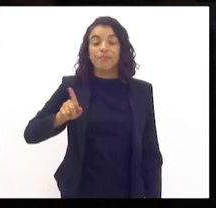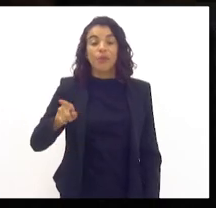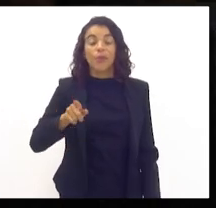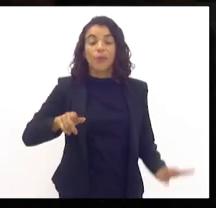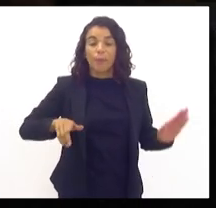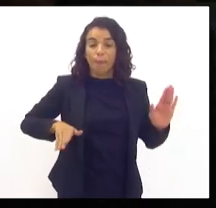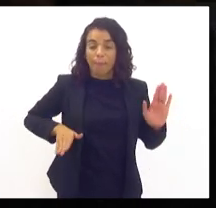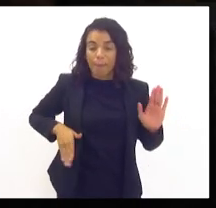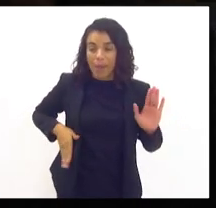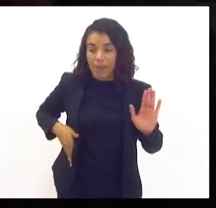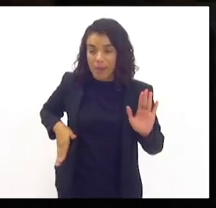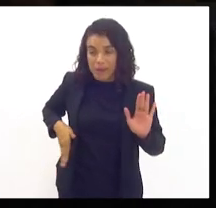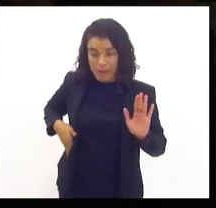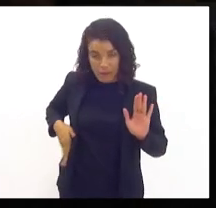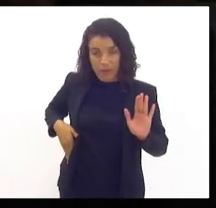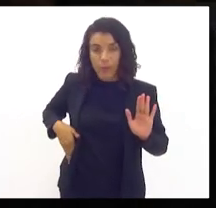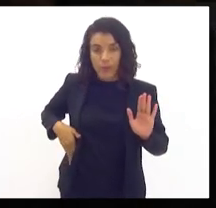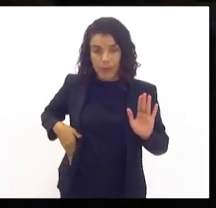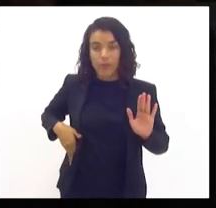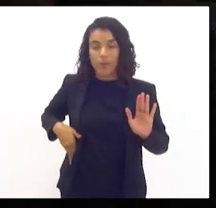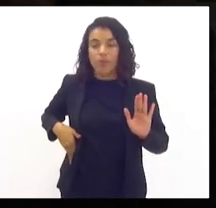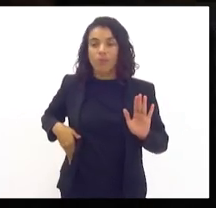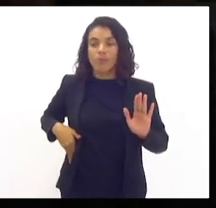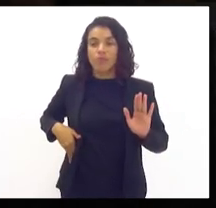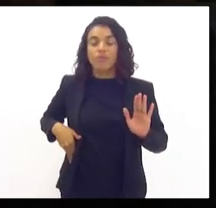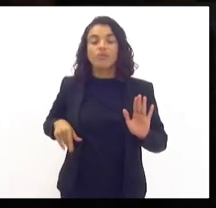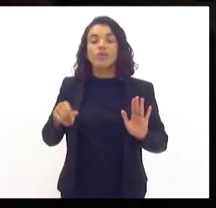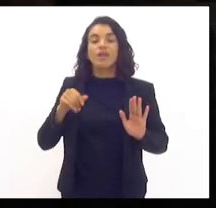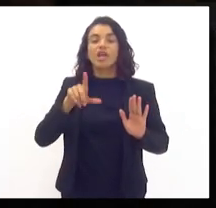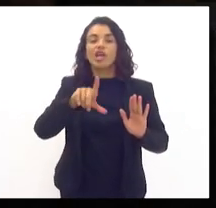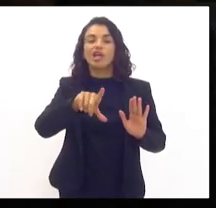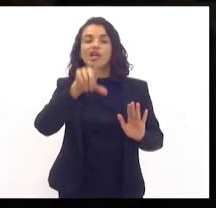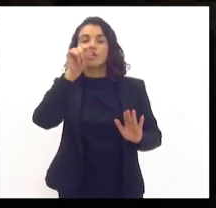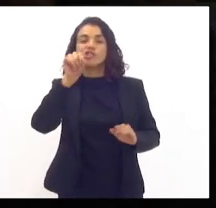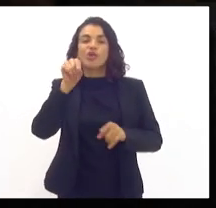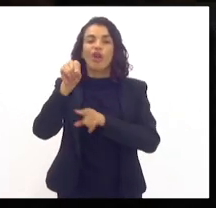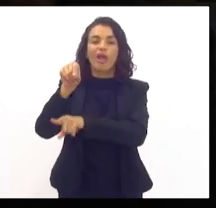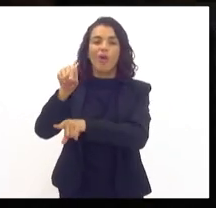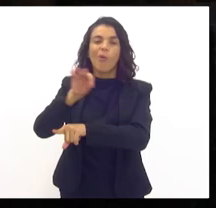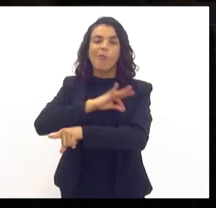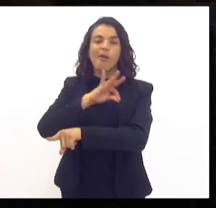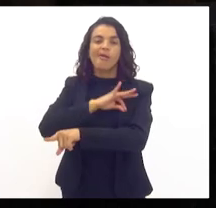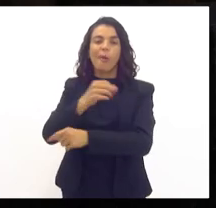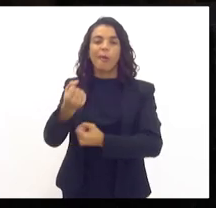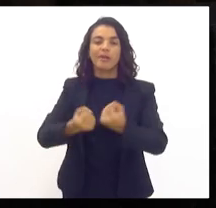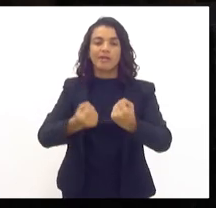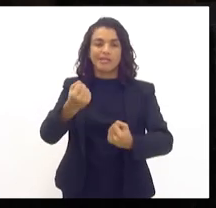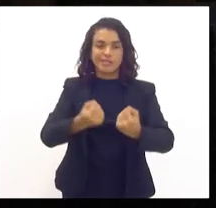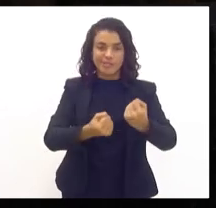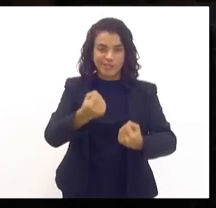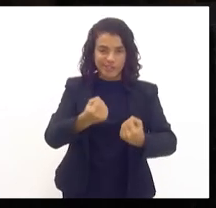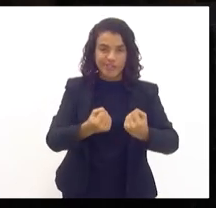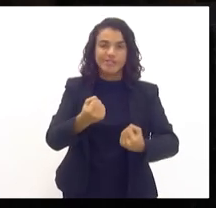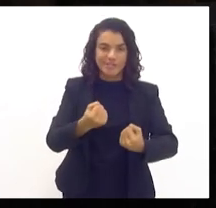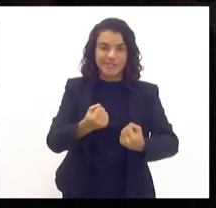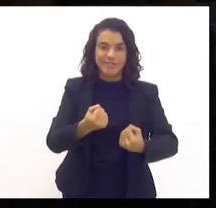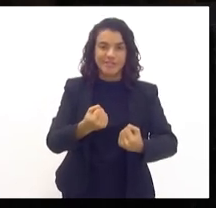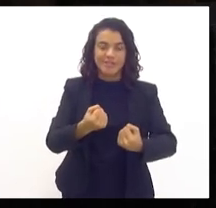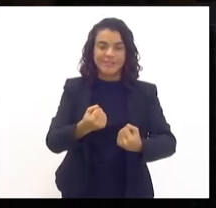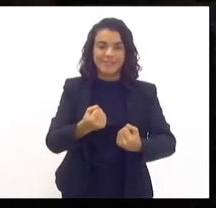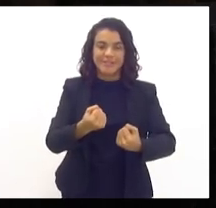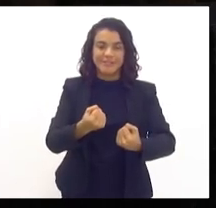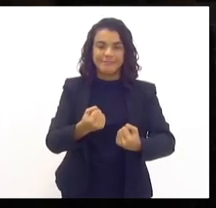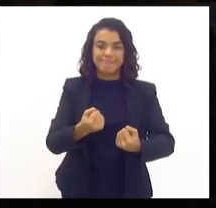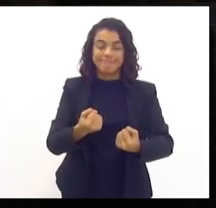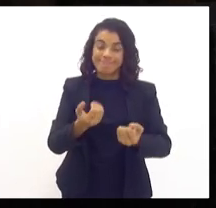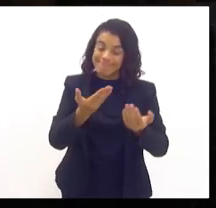os meliantes, os facínoras, escolheram a ele para dirigir o carro para eles.